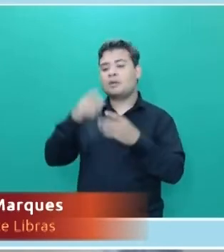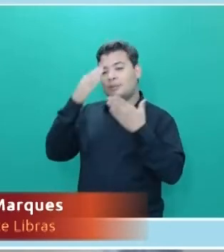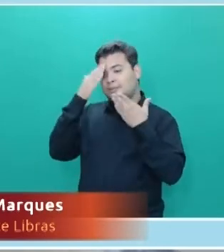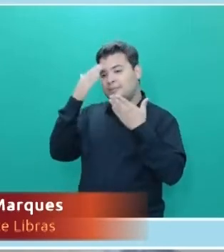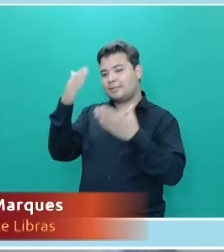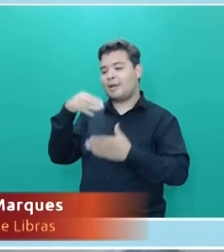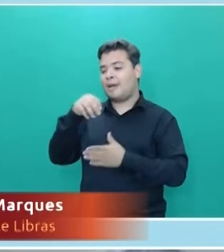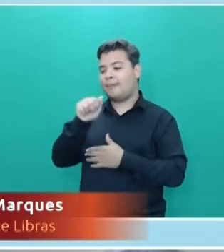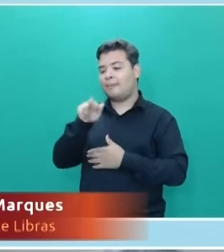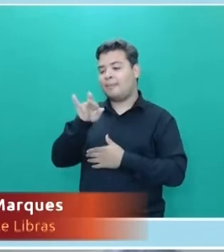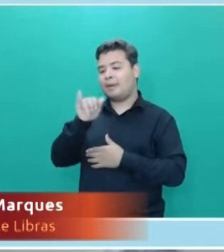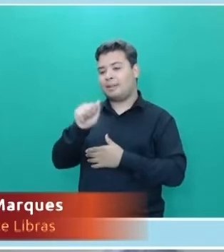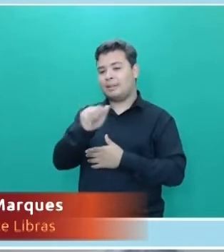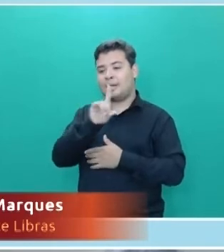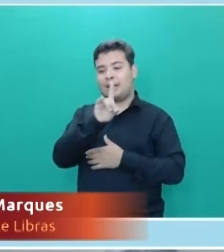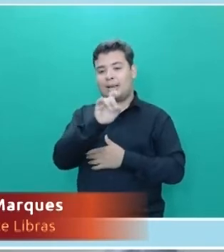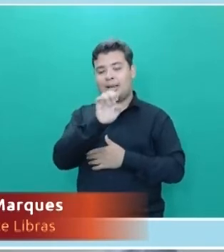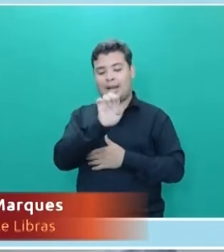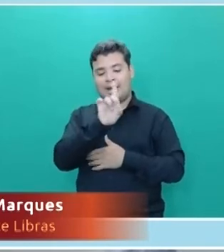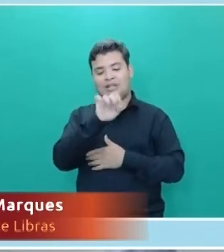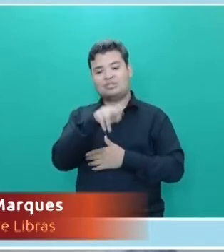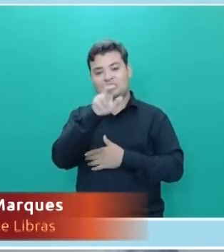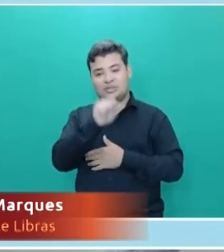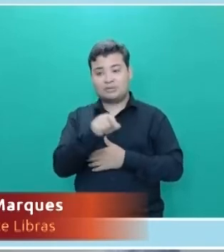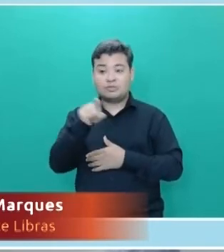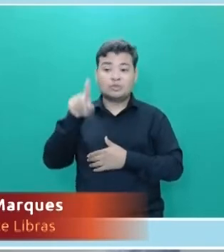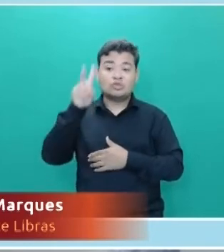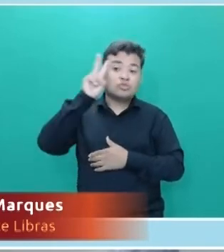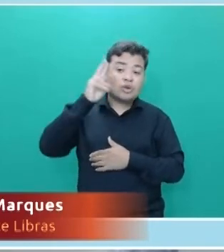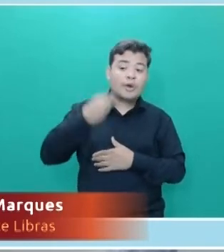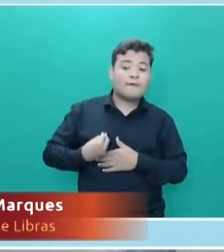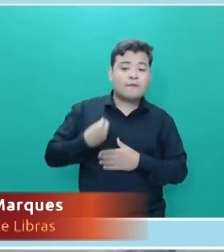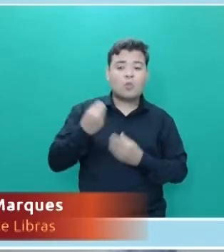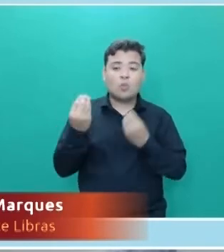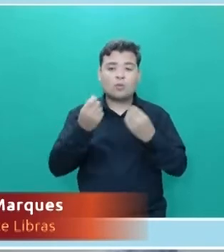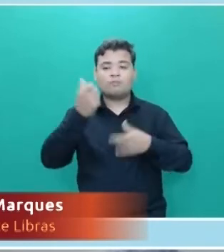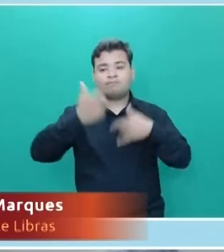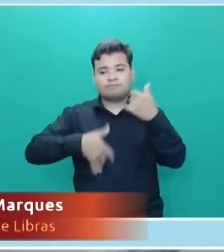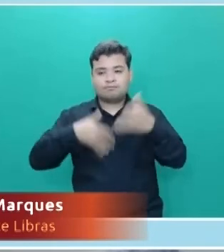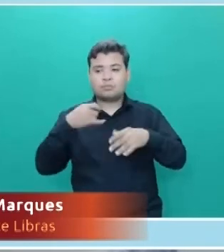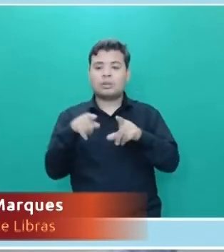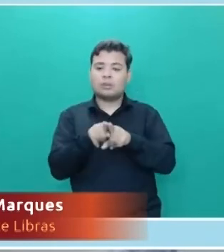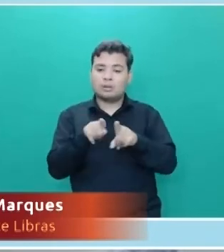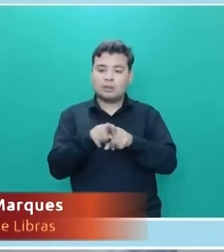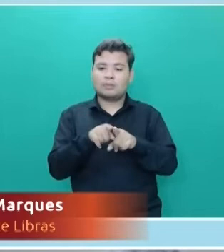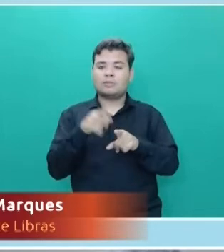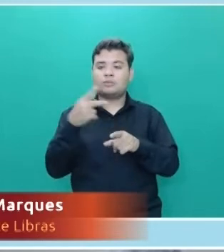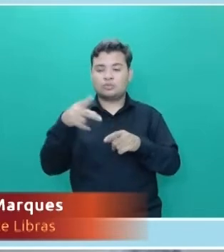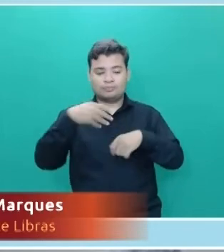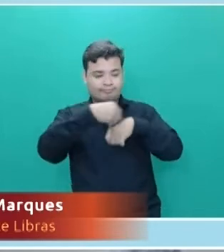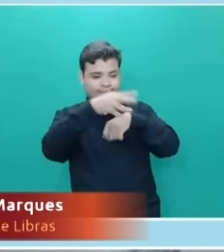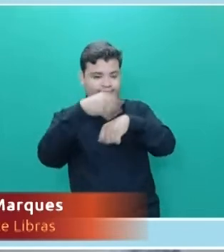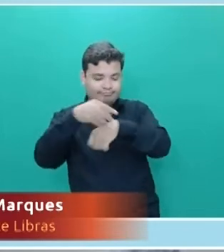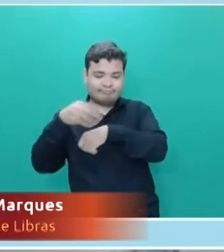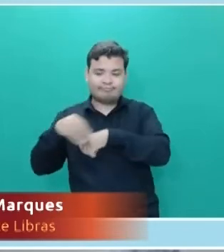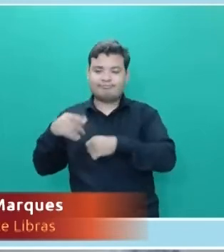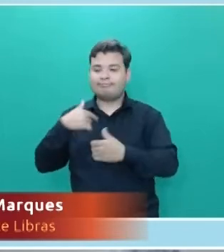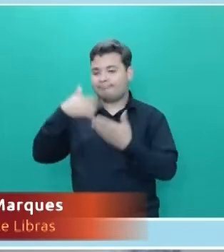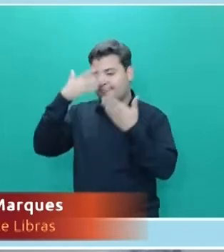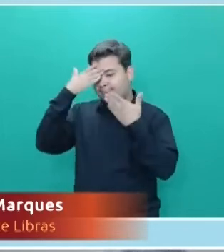por trazer sua história de vida e também todas as contribuições que a senhora trouxe a respeito da